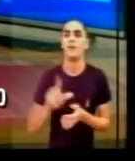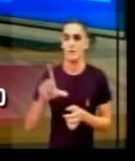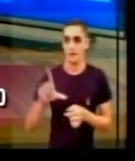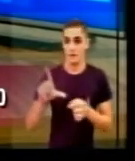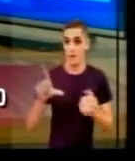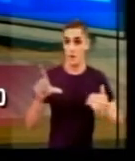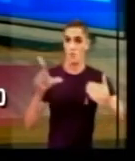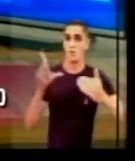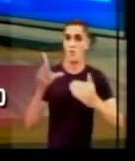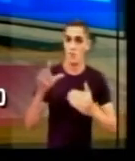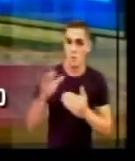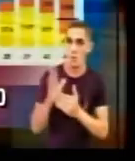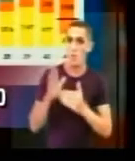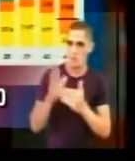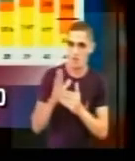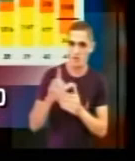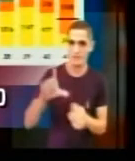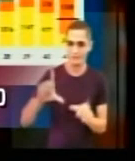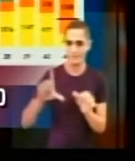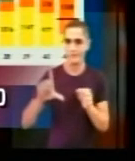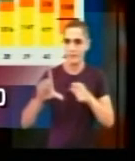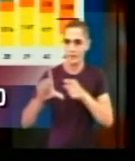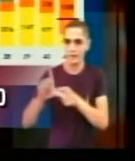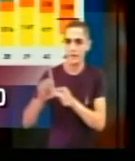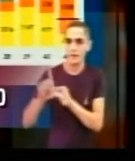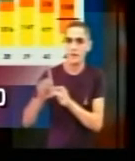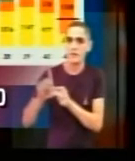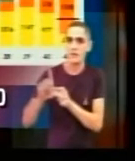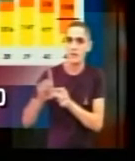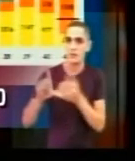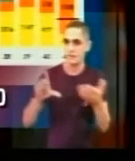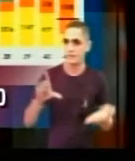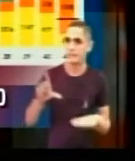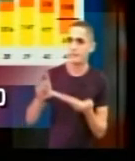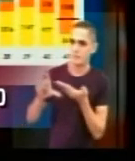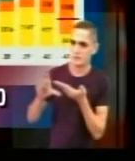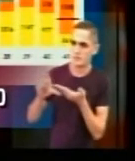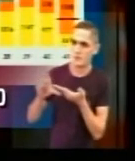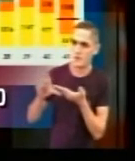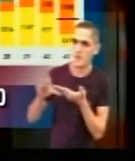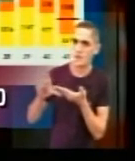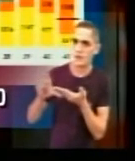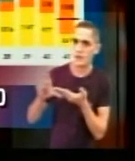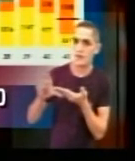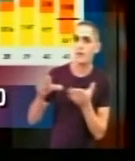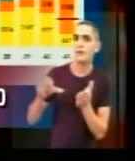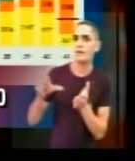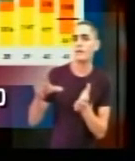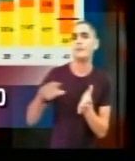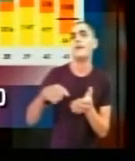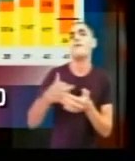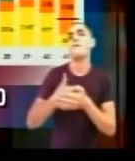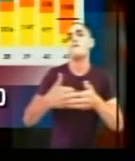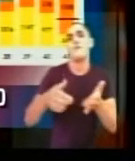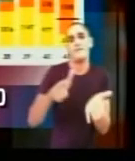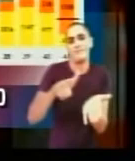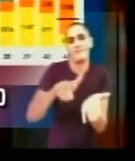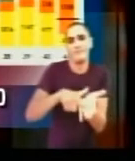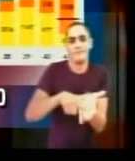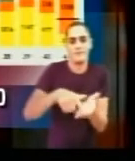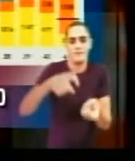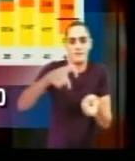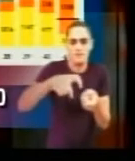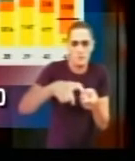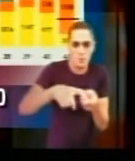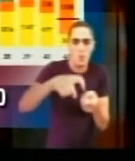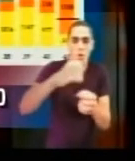vê que muitos exames não saíram ainda, por isso que o laranja está grande. Mas conforme